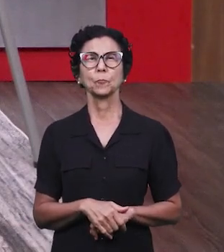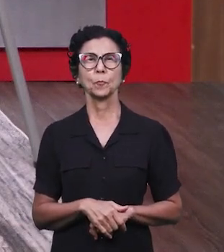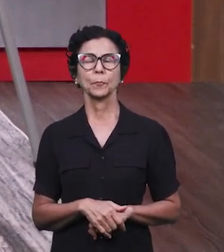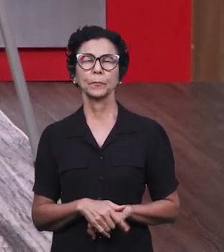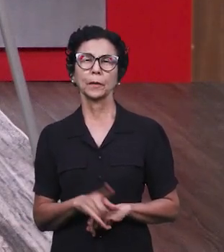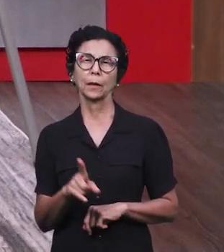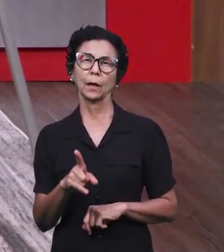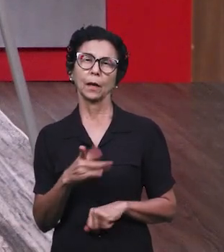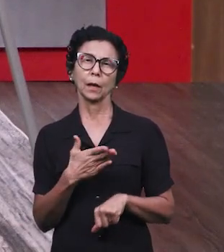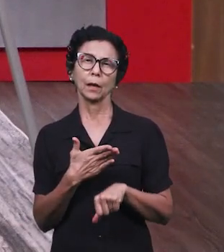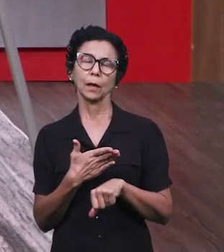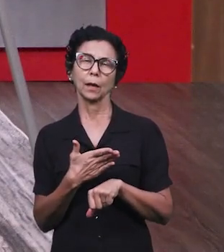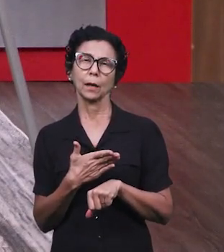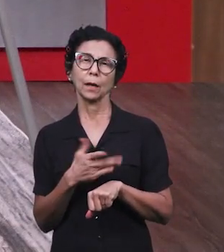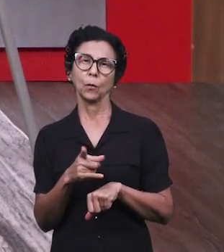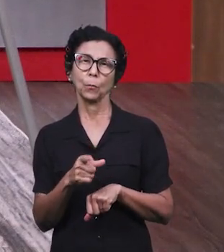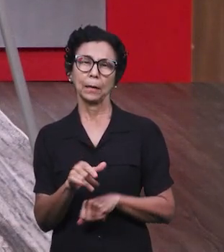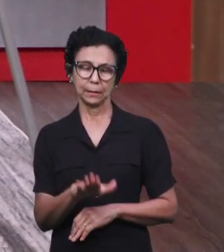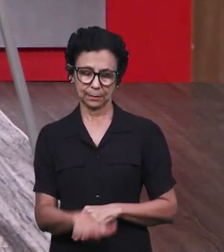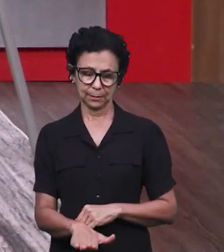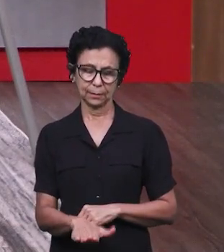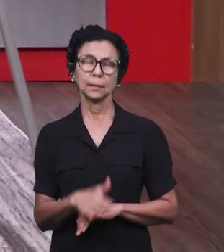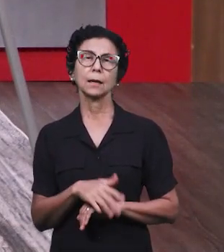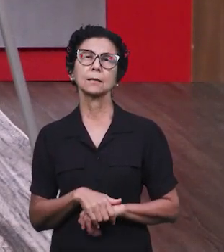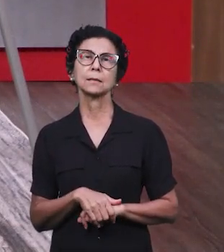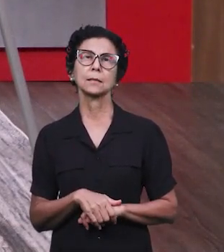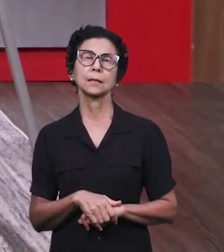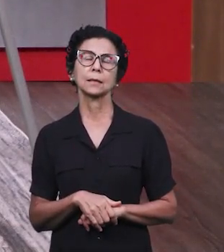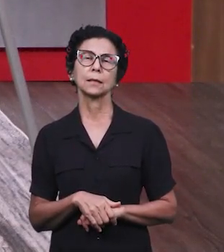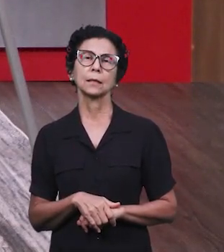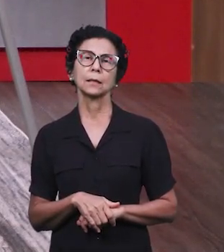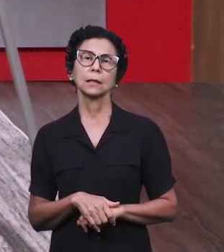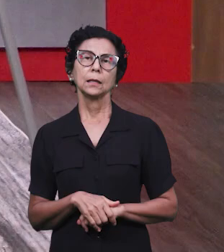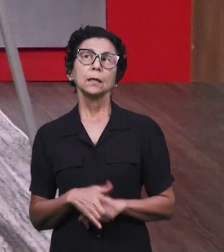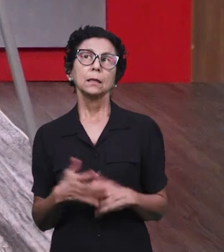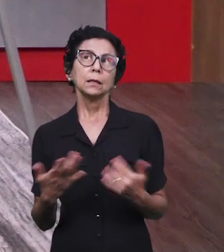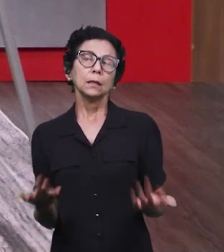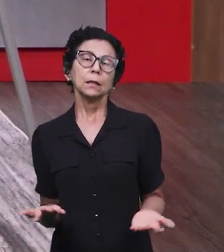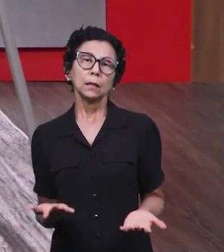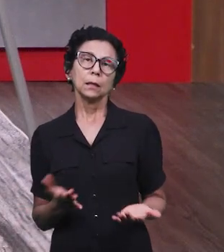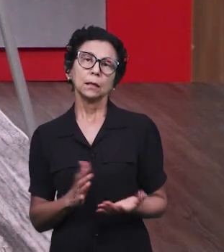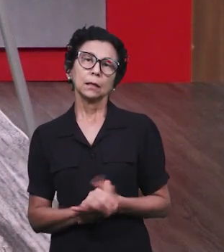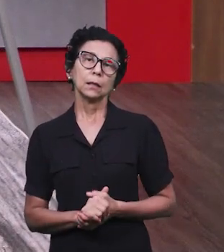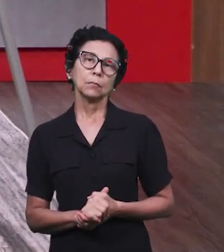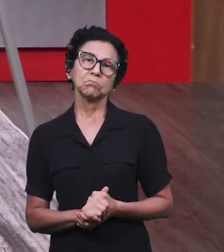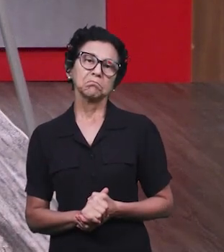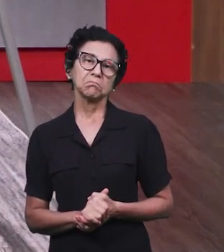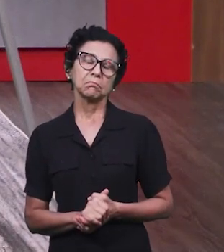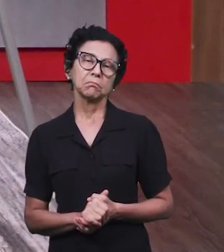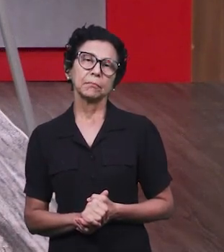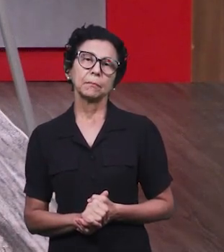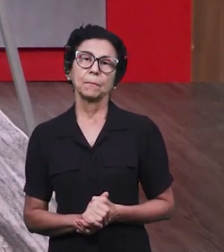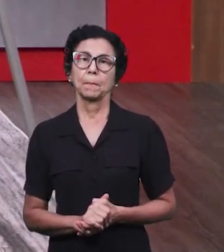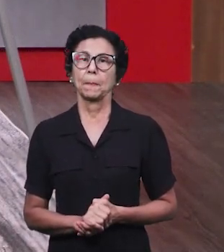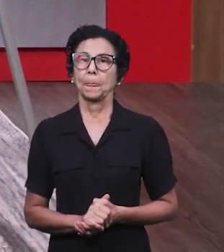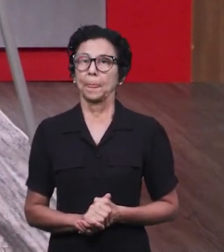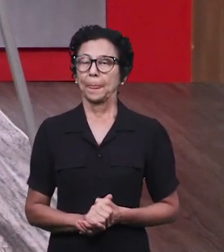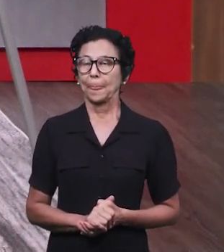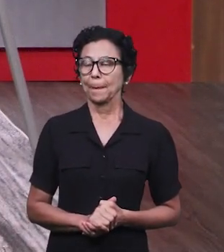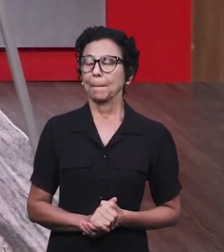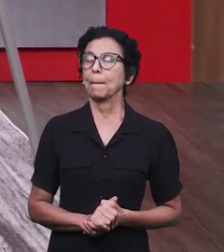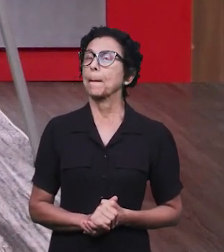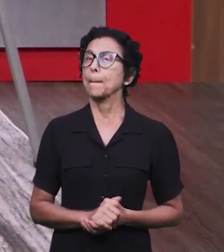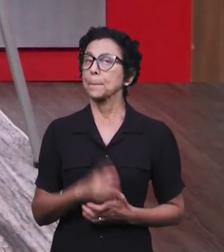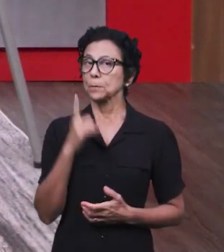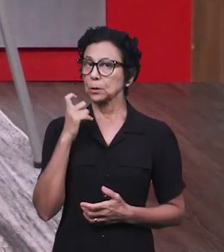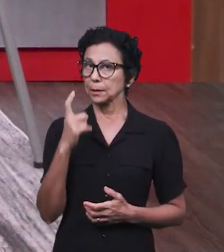né? E nós chamamos, é um procedimento que muitas vezes não é noticiado, mas é interessante